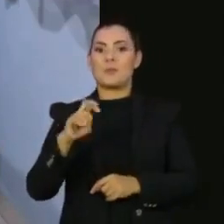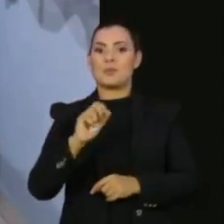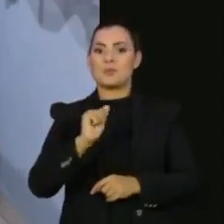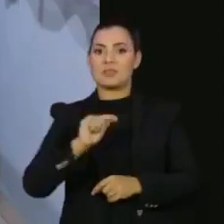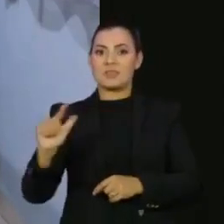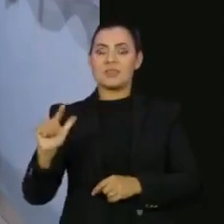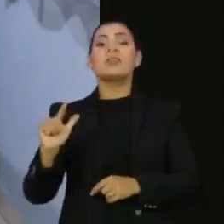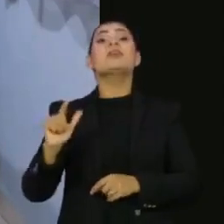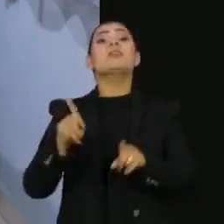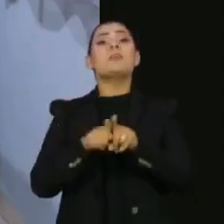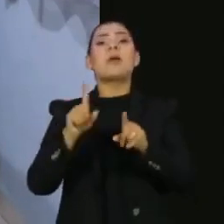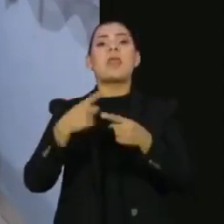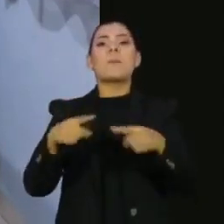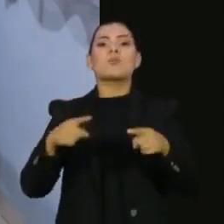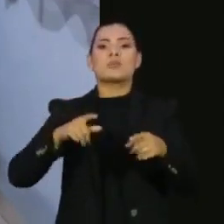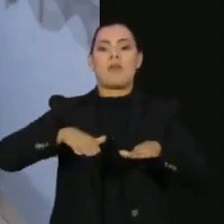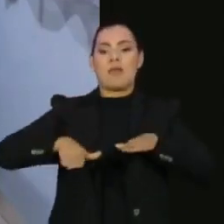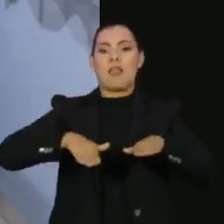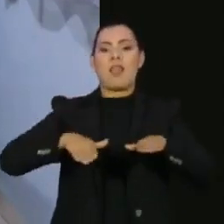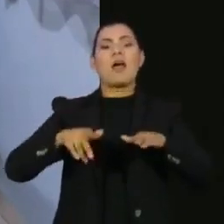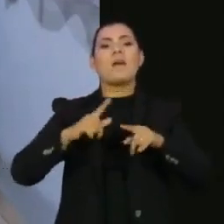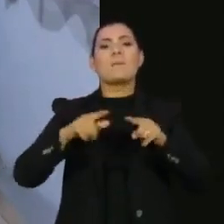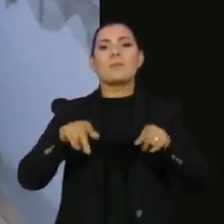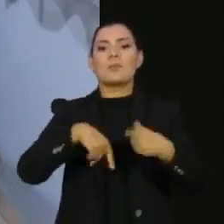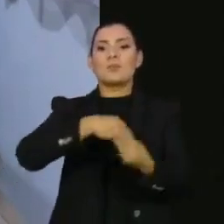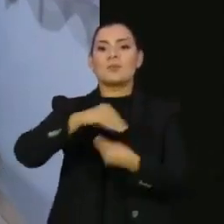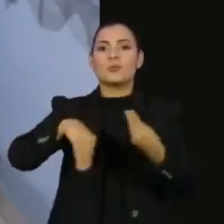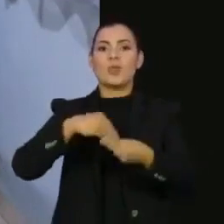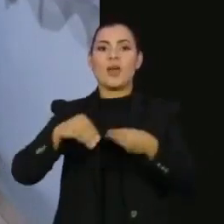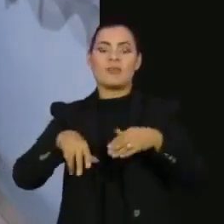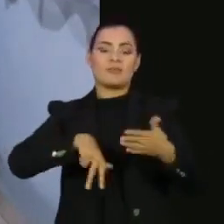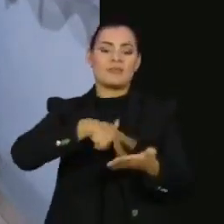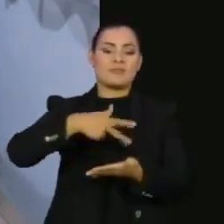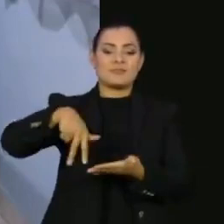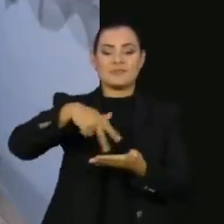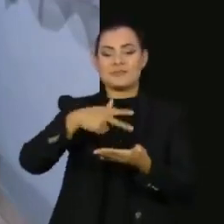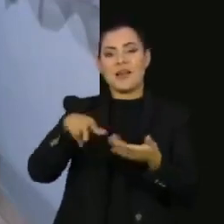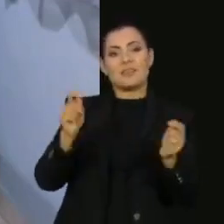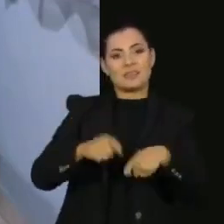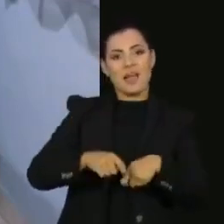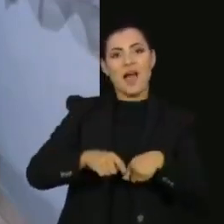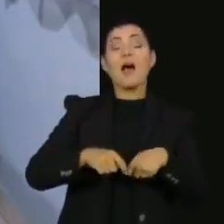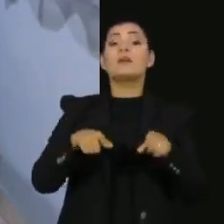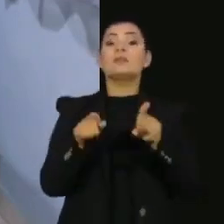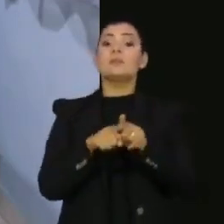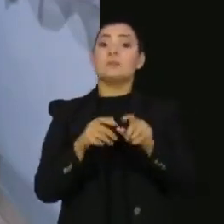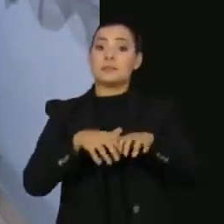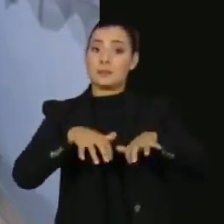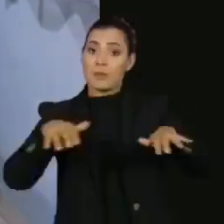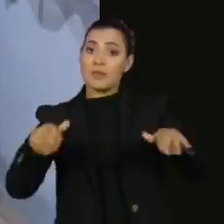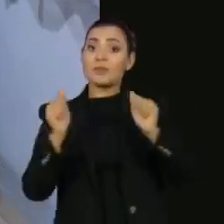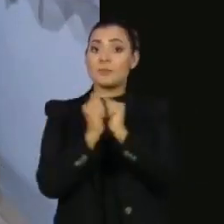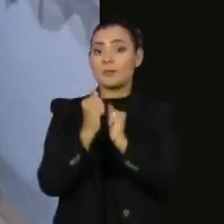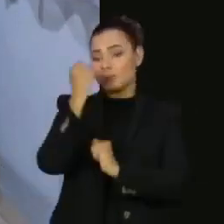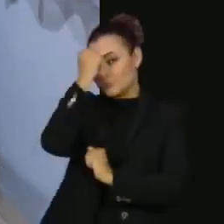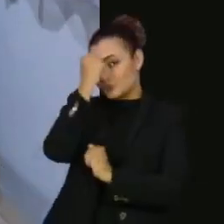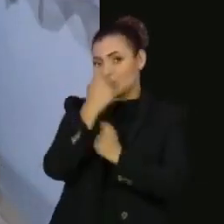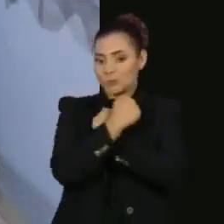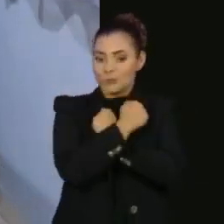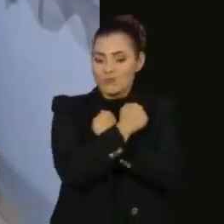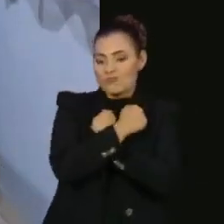music, discoteca. E disco music tem a música para dançar separado e tem música para dançar